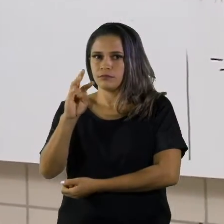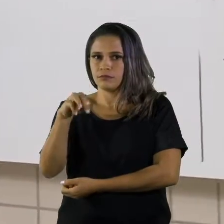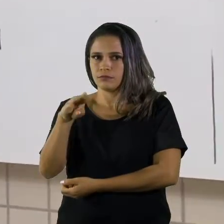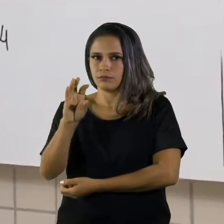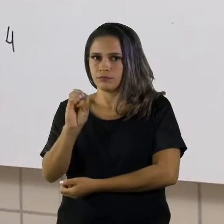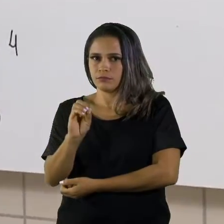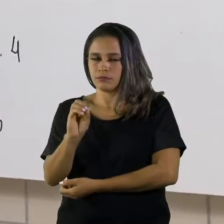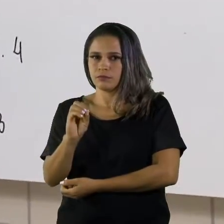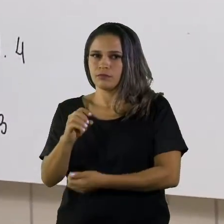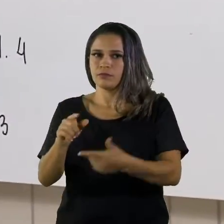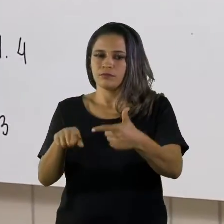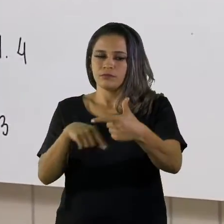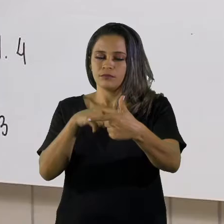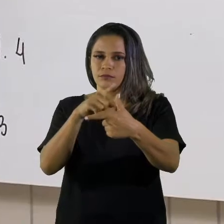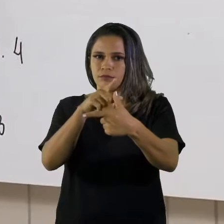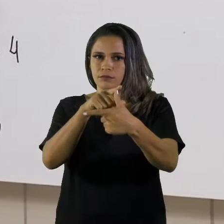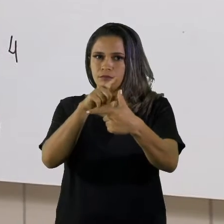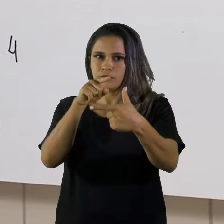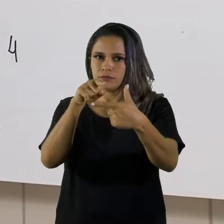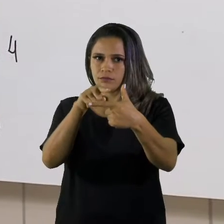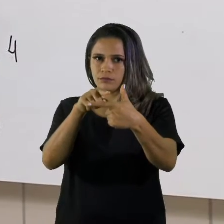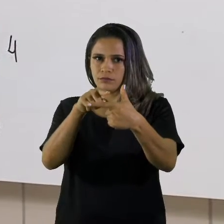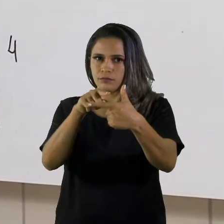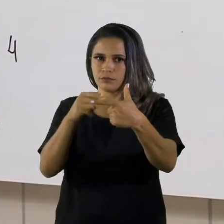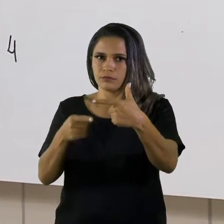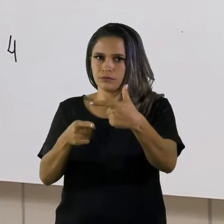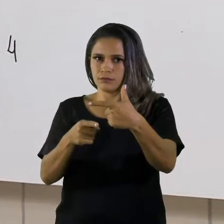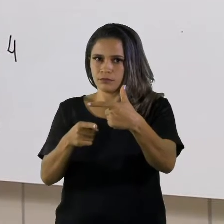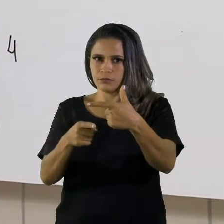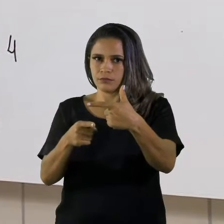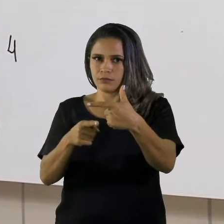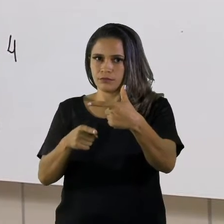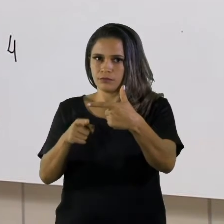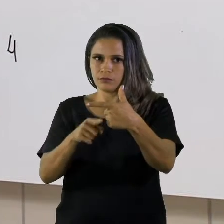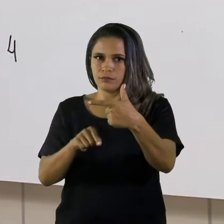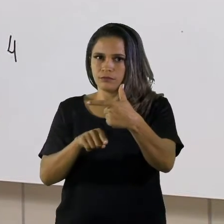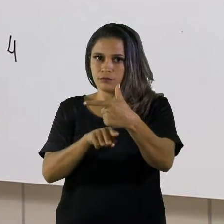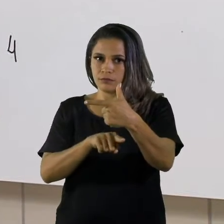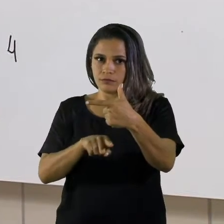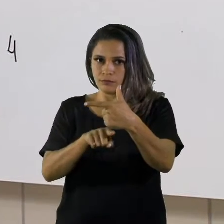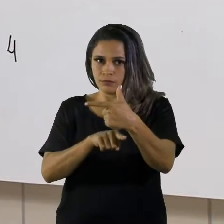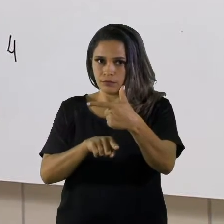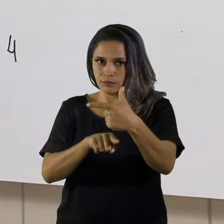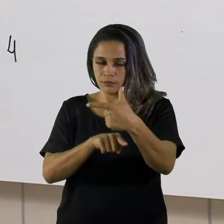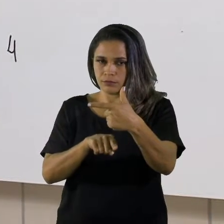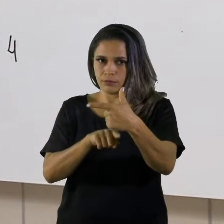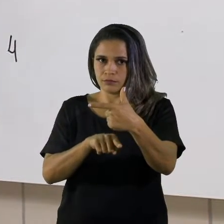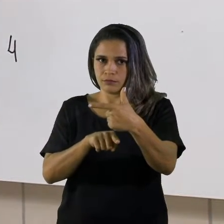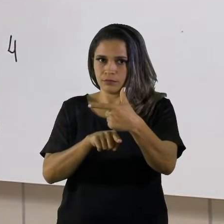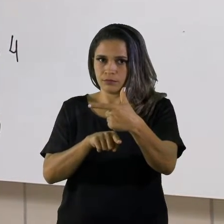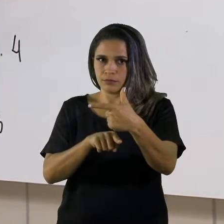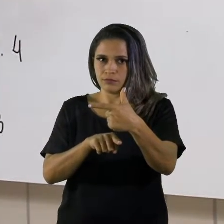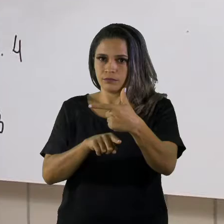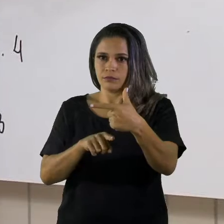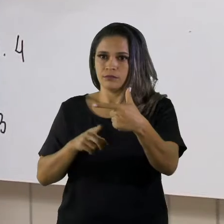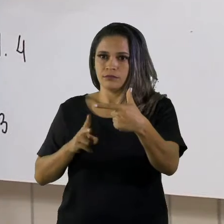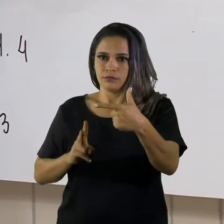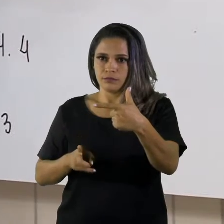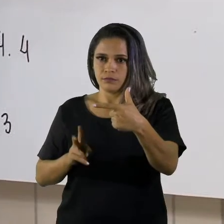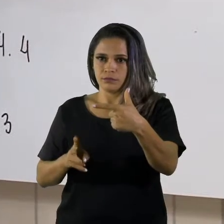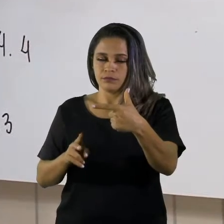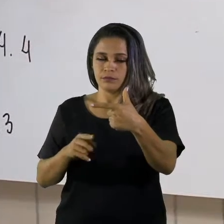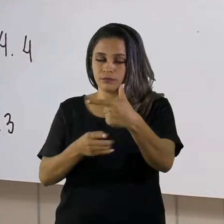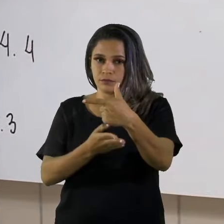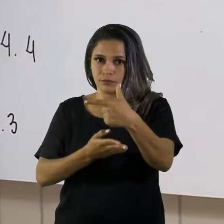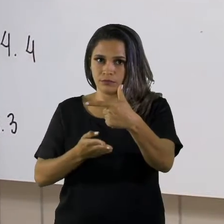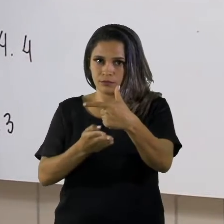O dividendo, o divisor, o quociente e o resto, sendo que o resto tem